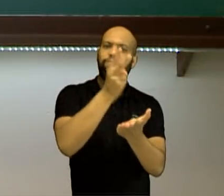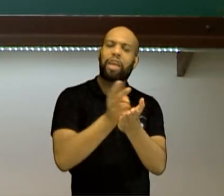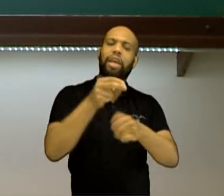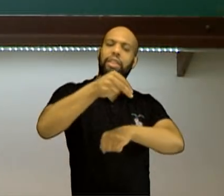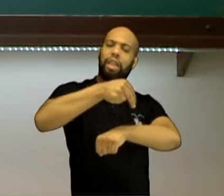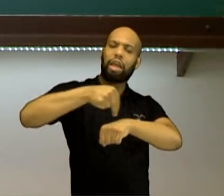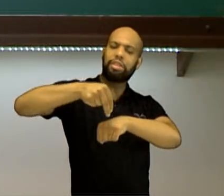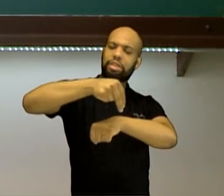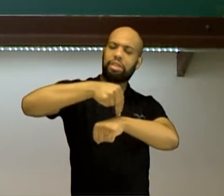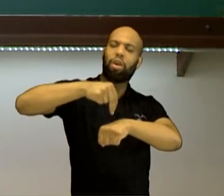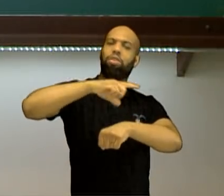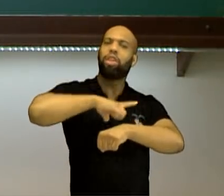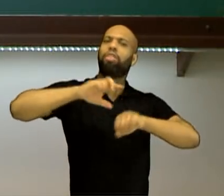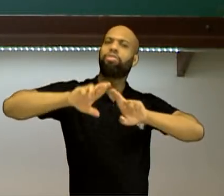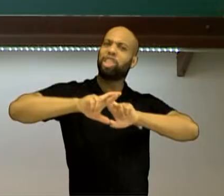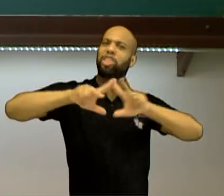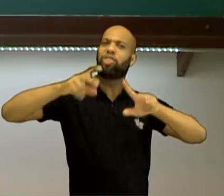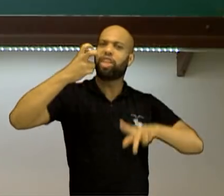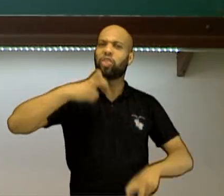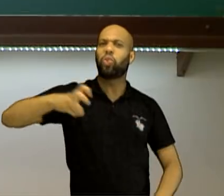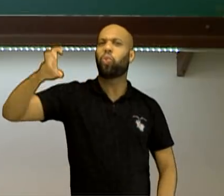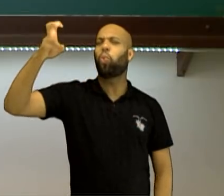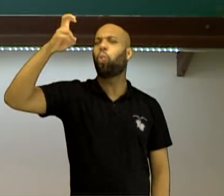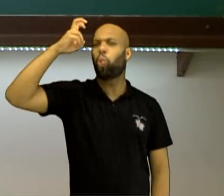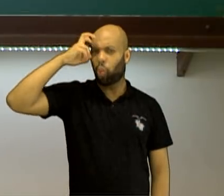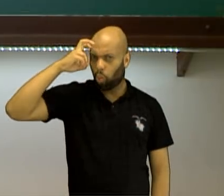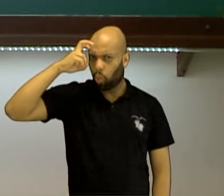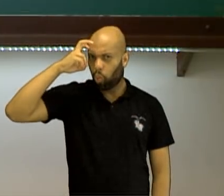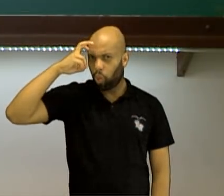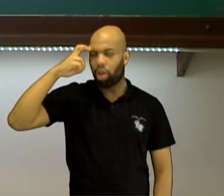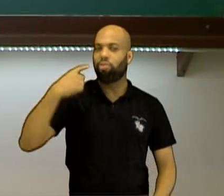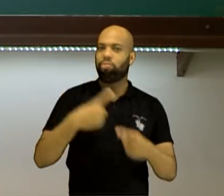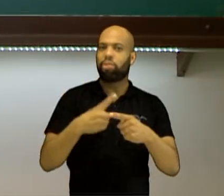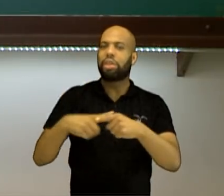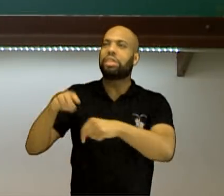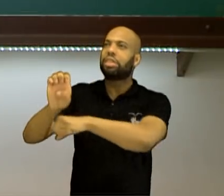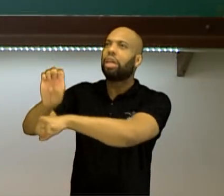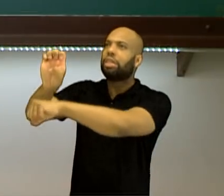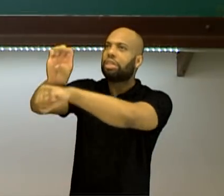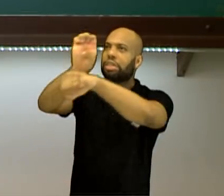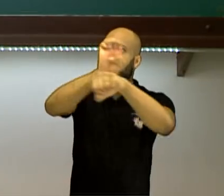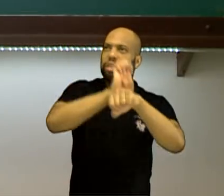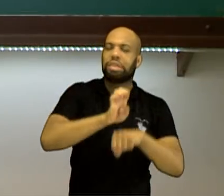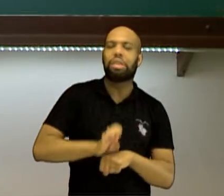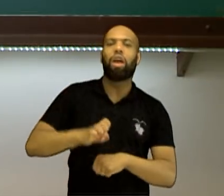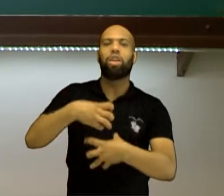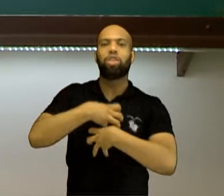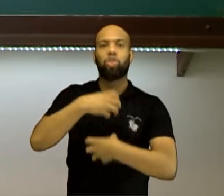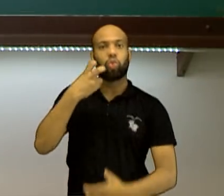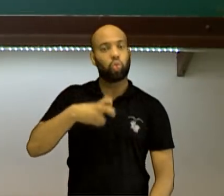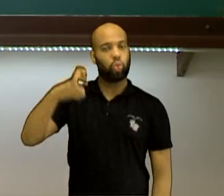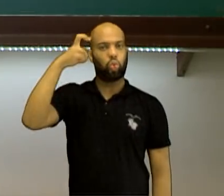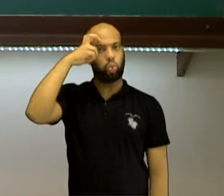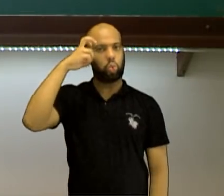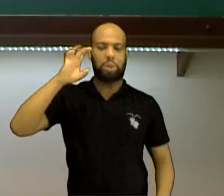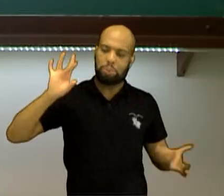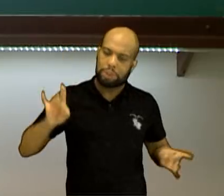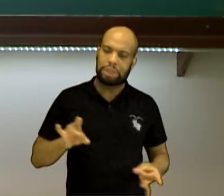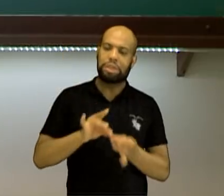diferenças culturais, né? As mini-nações que nós temos em cada estado, nós fazemos parte de uma grande nação, a